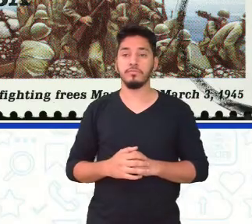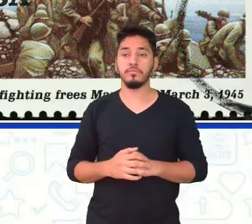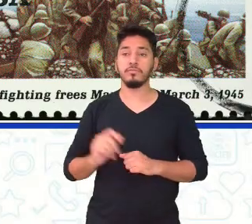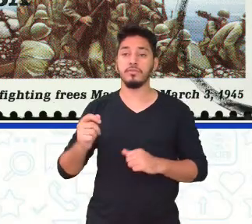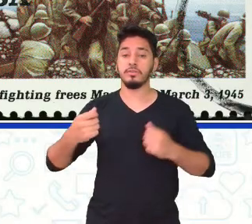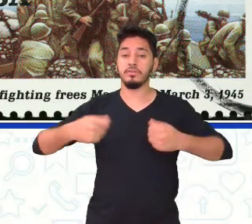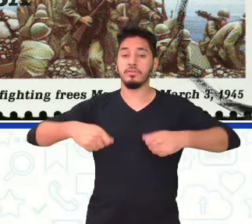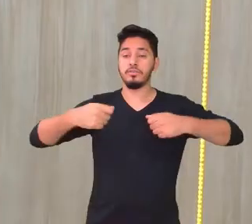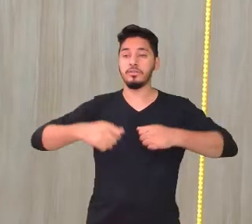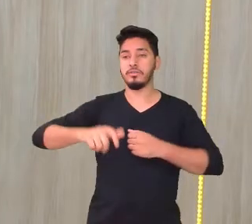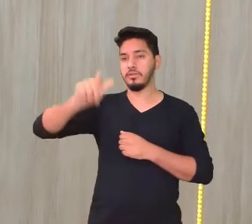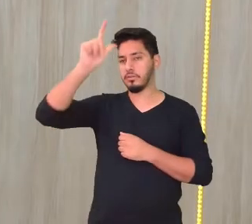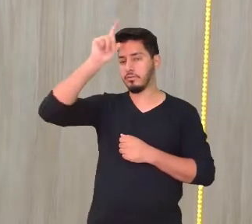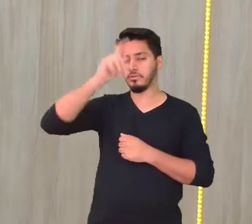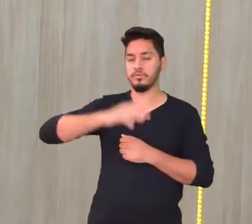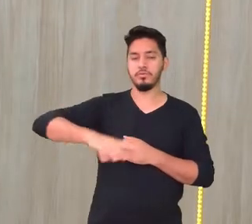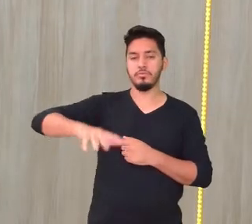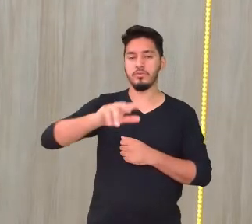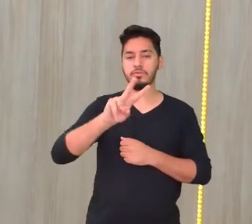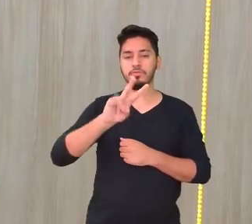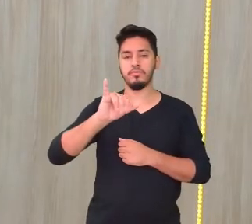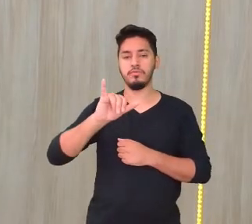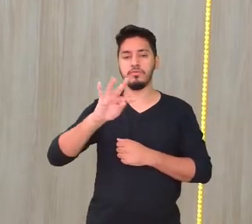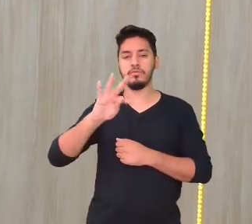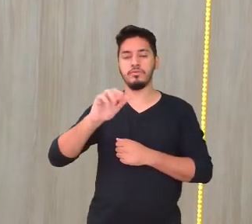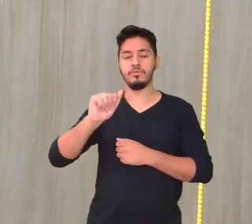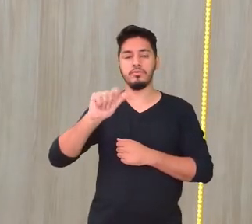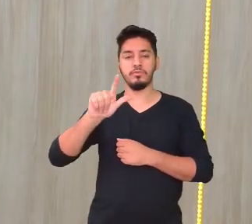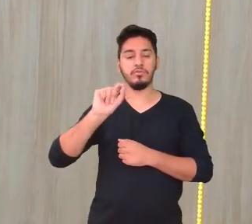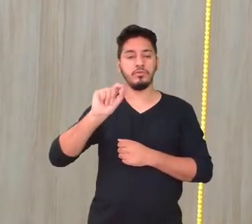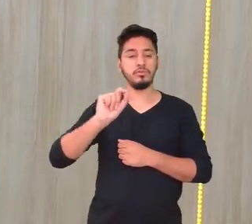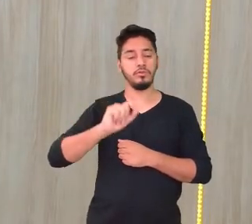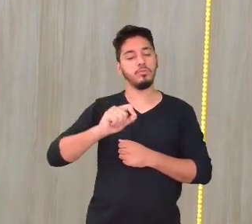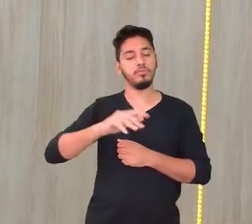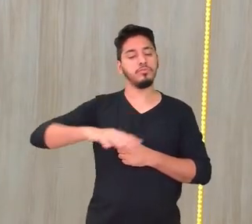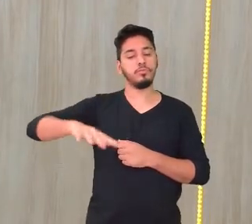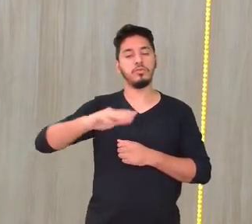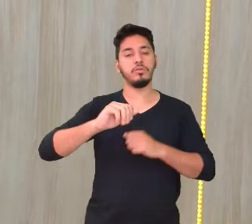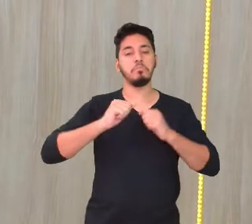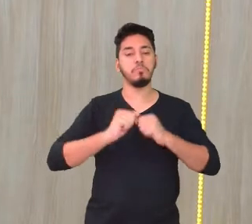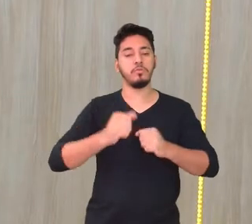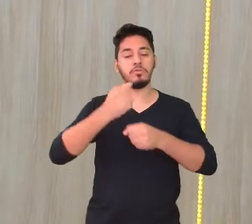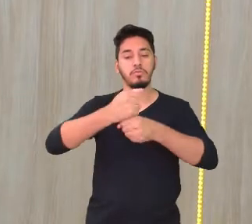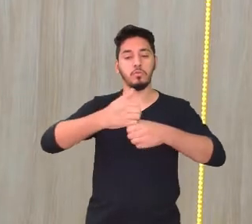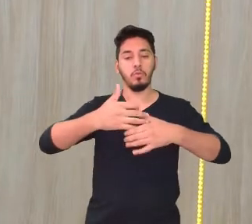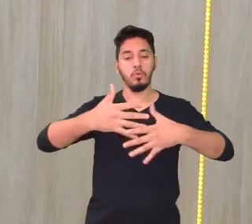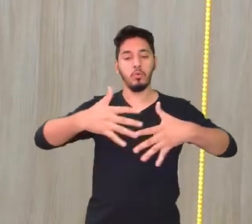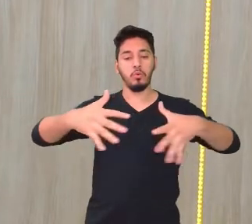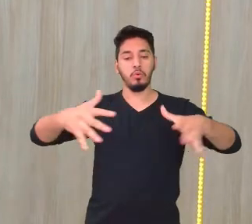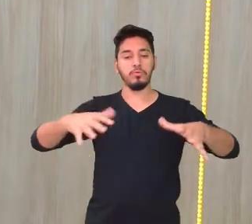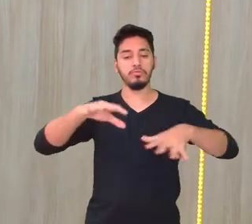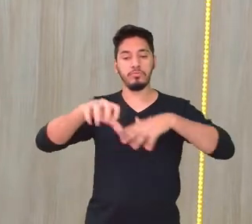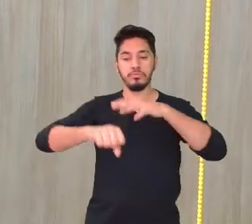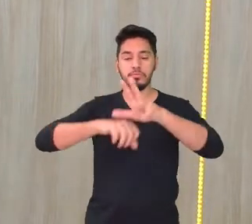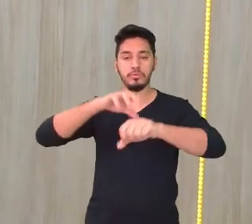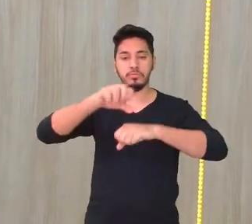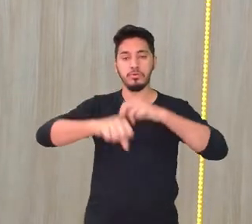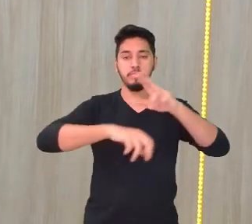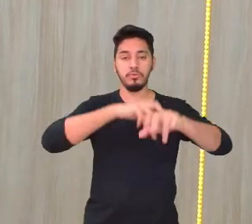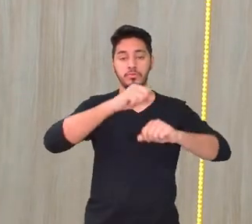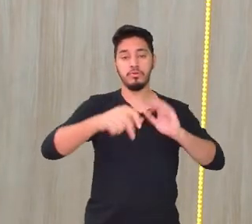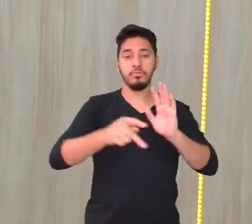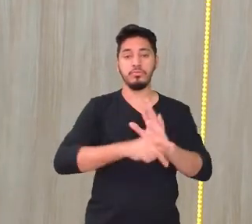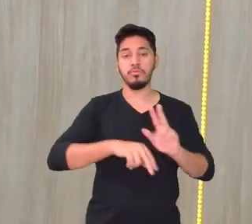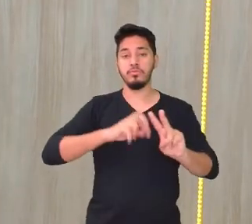da Alemanha, de um espaço vital, ou seja, um espaço onde ela pudesse se expandir em busca de recursos, A